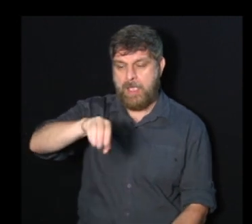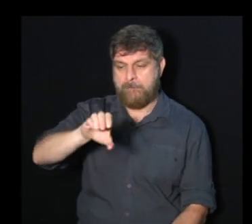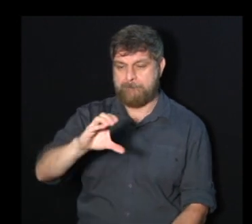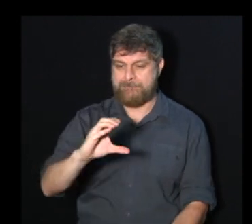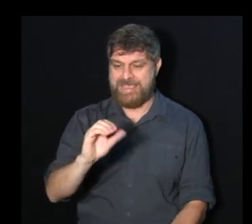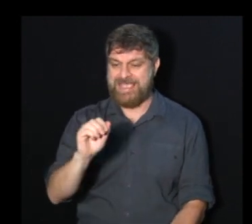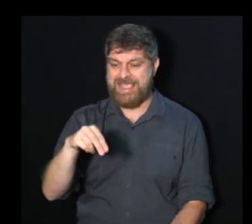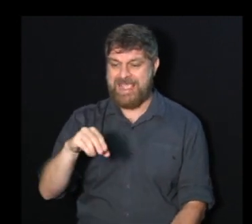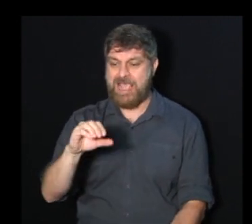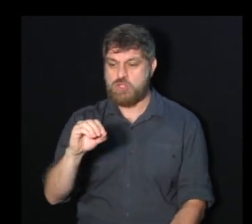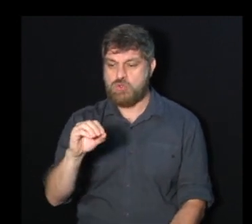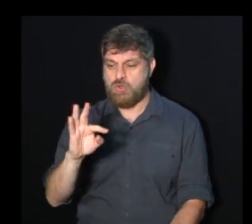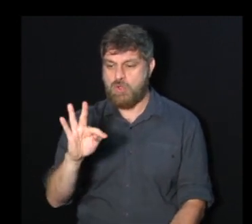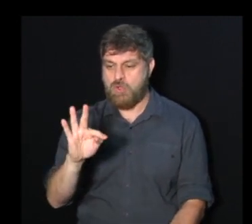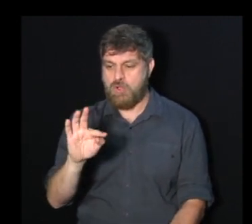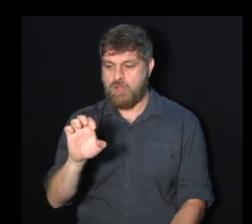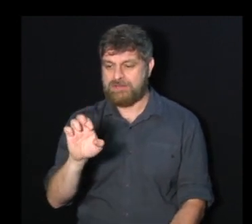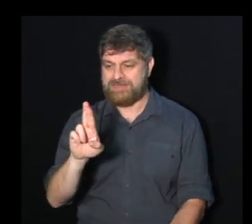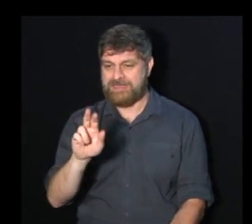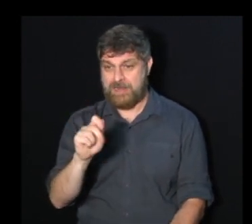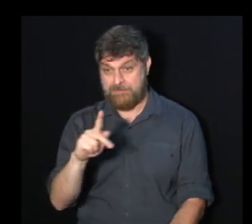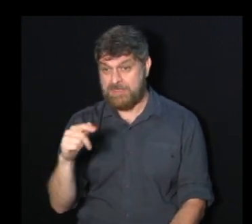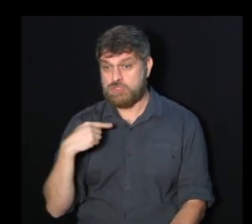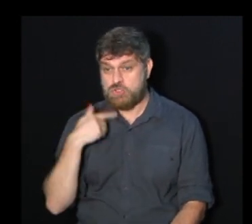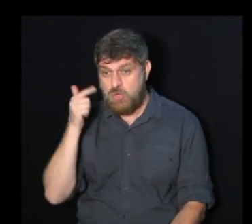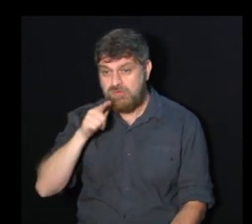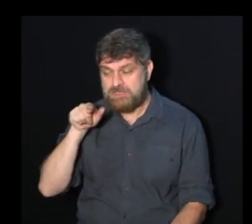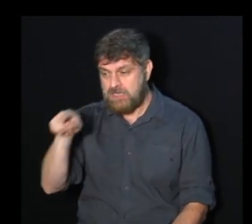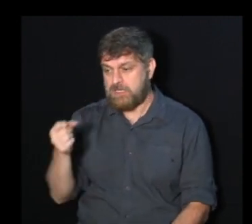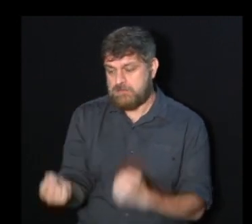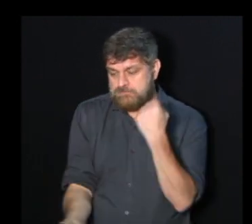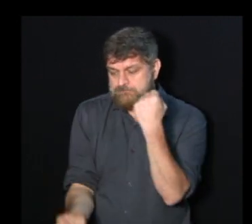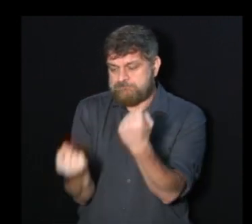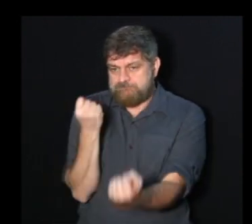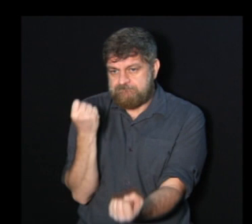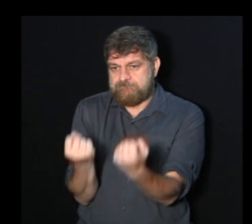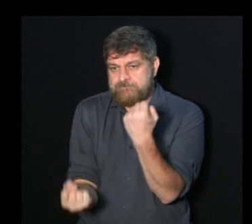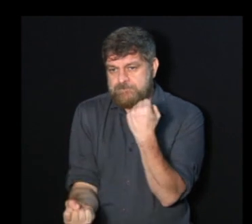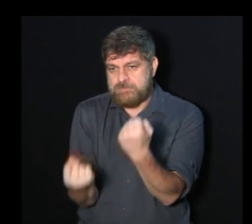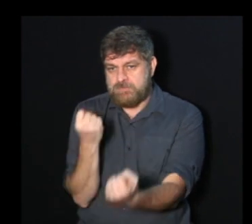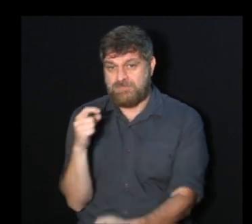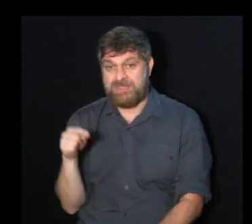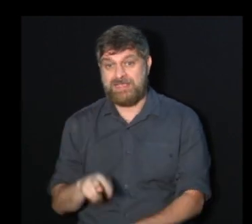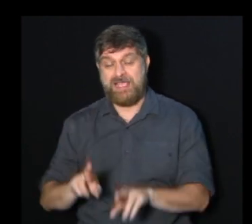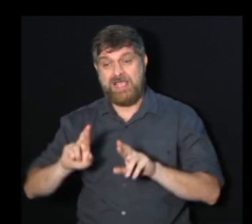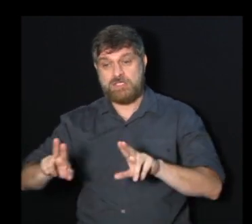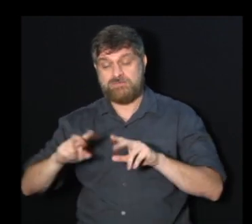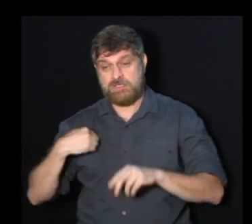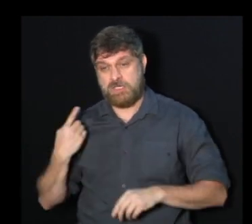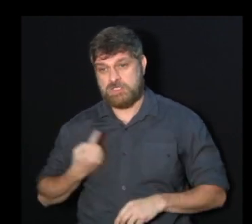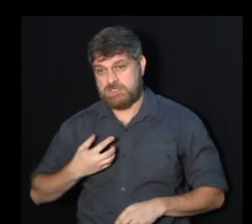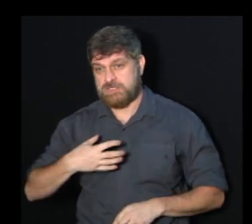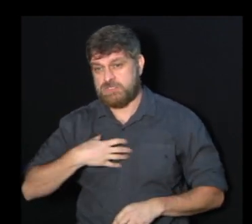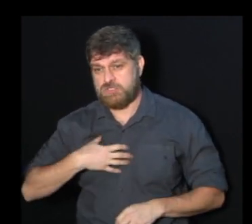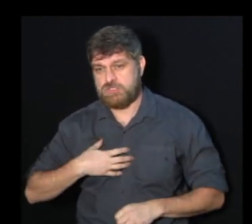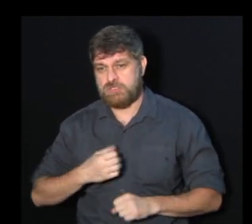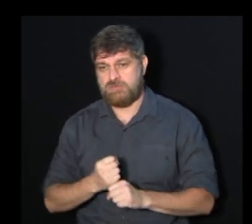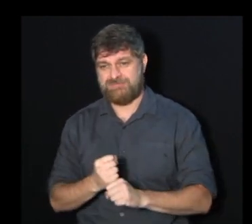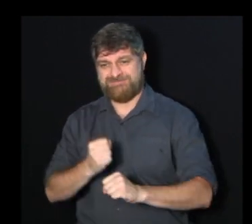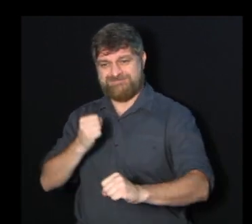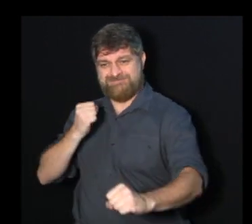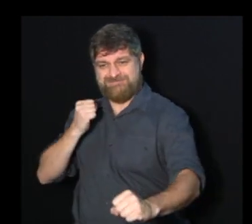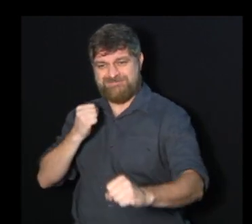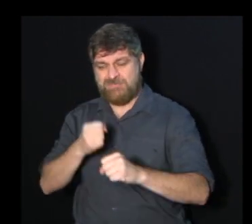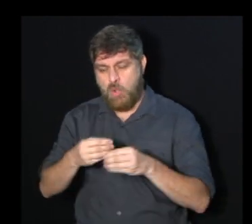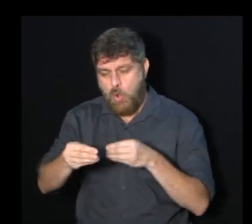colocar o paciente na parte da musculação e fazer com ele o exercício. Já o fortalecimento que a gente faz com um elástico,